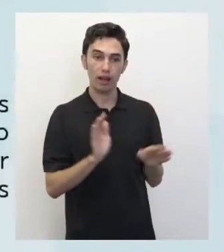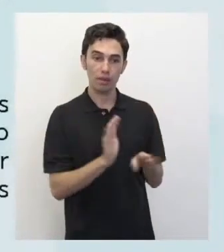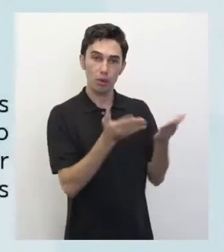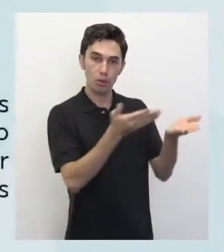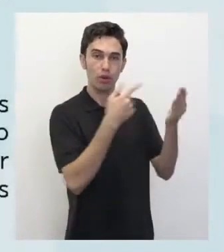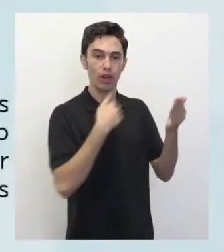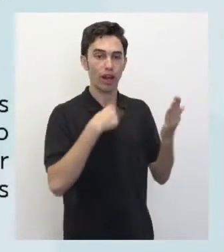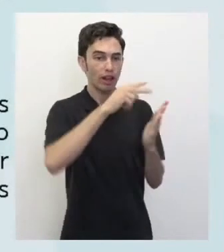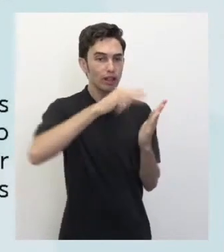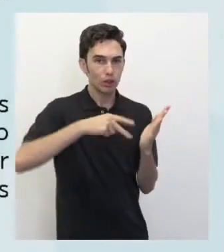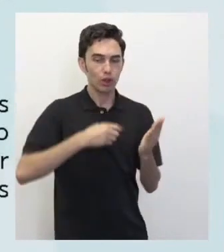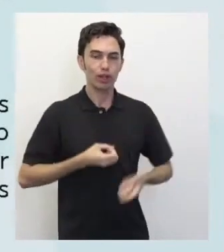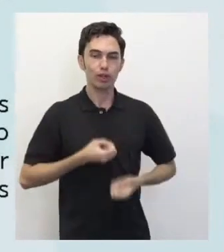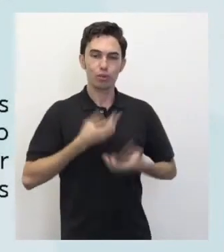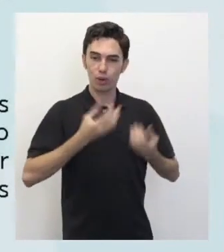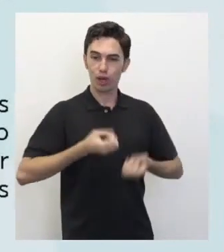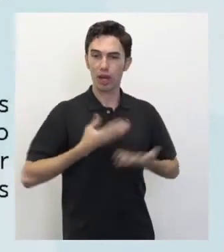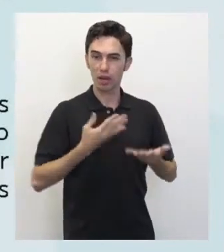e a